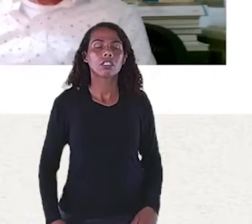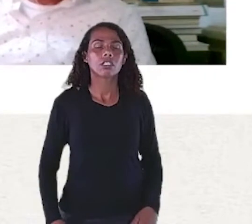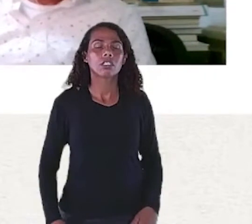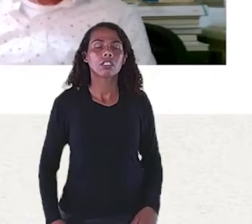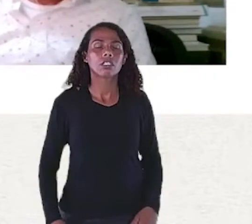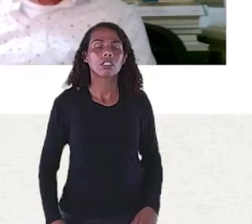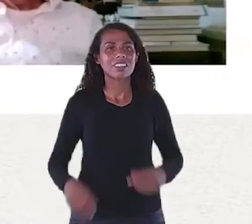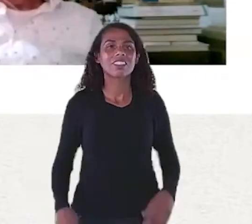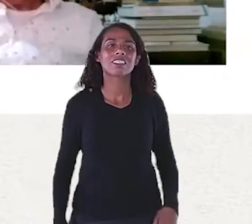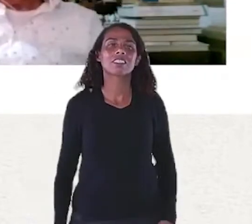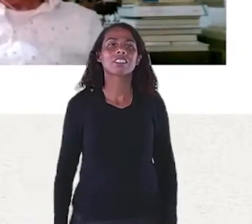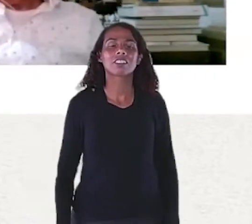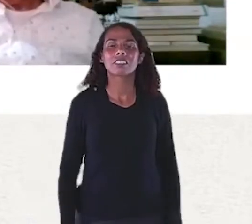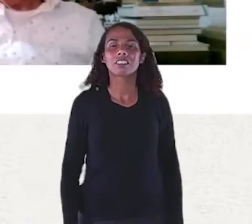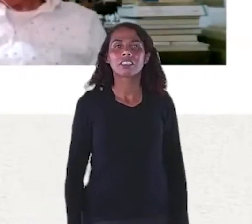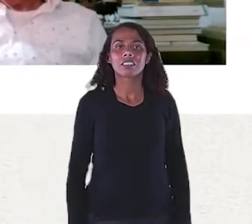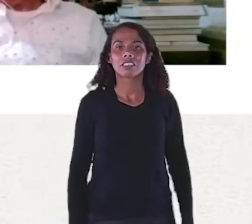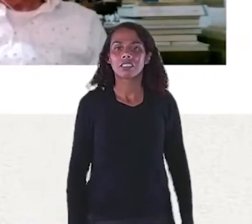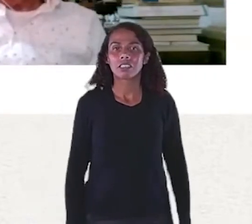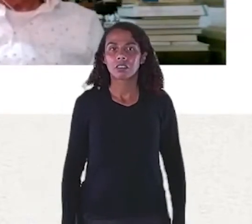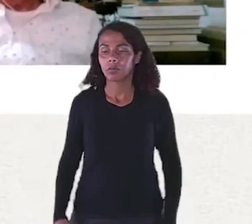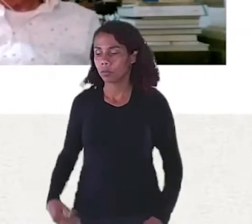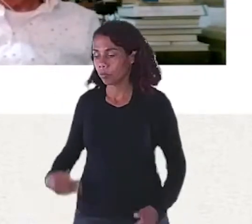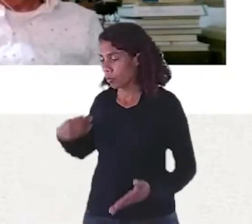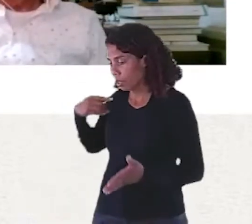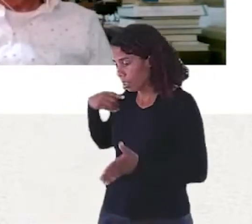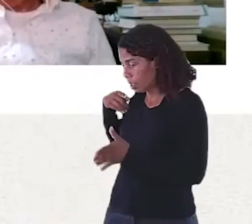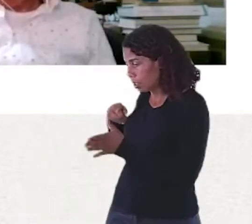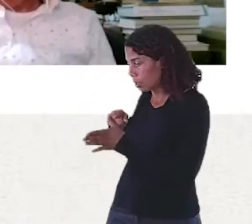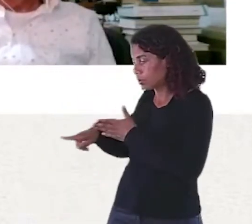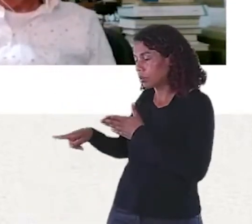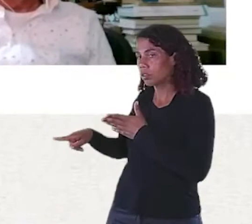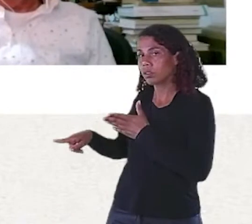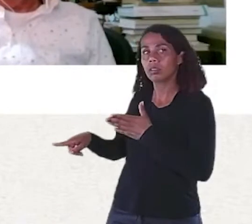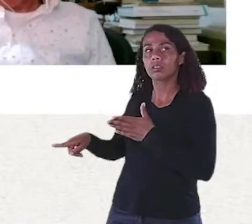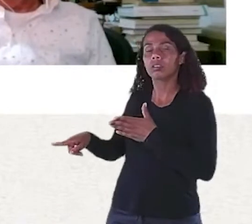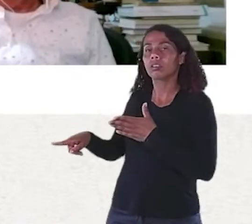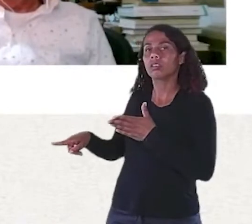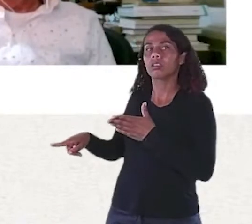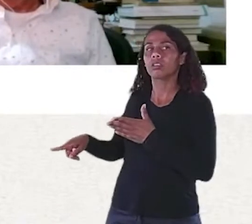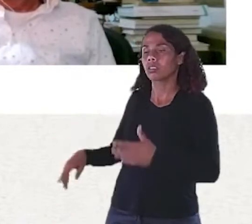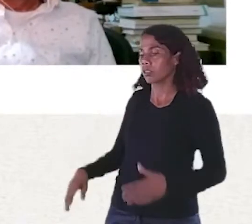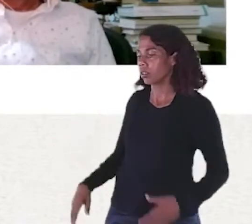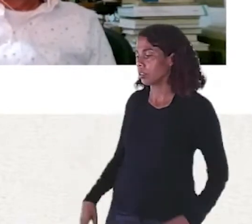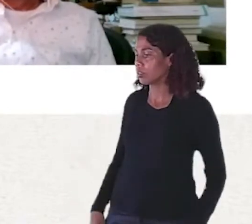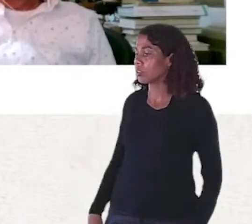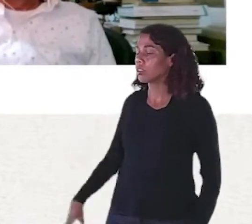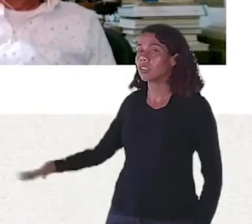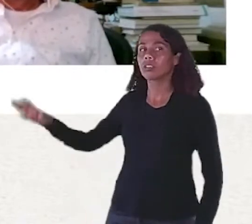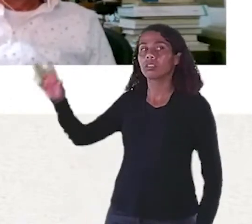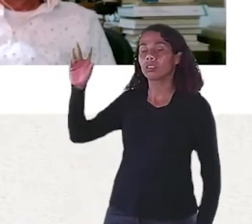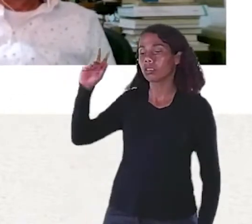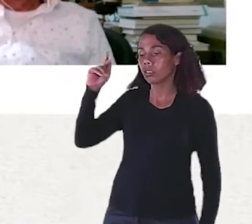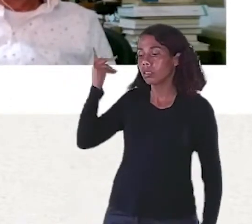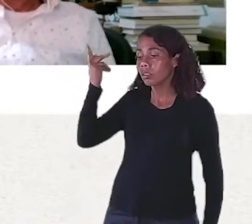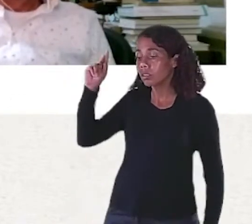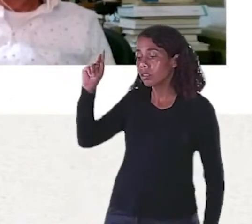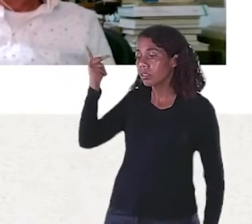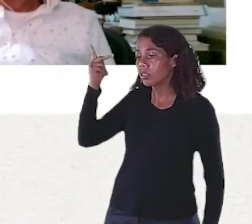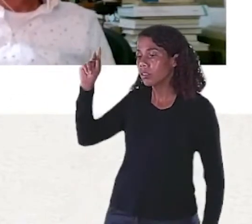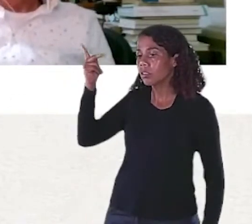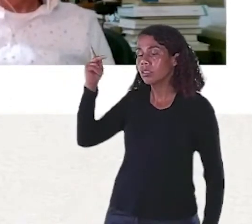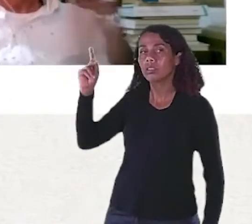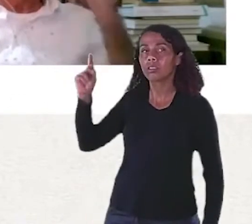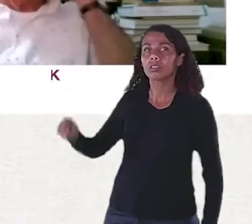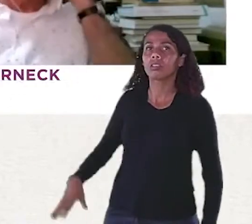intimista demais. Humberto, eu queria te perguntar mesmo sobre o tempo, né? Grande parte das suas crônicas, Estado de São Paulo e da sua trajetória